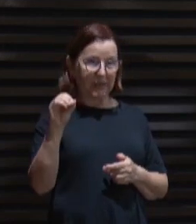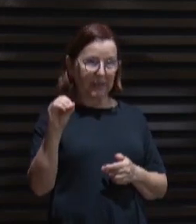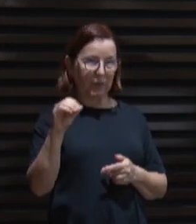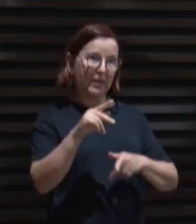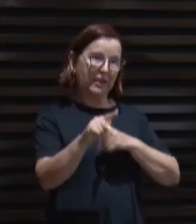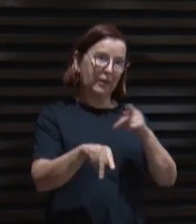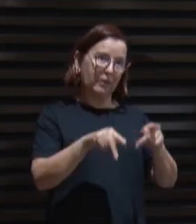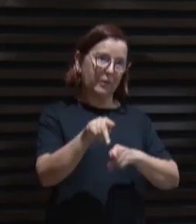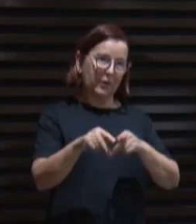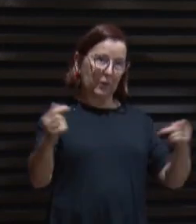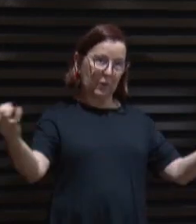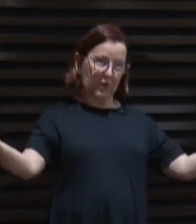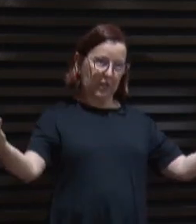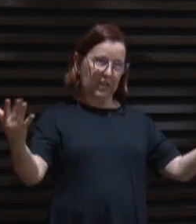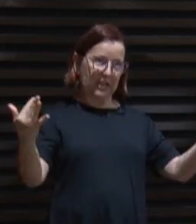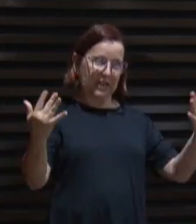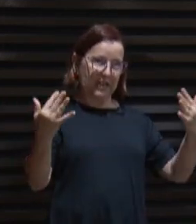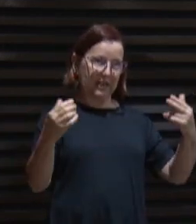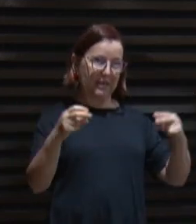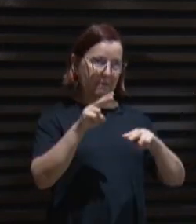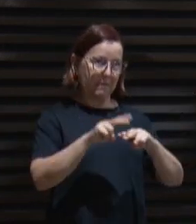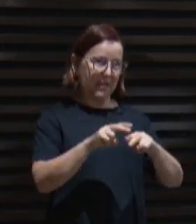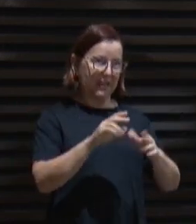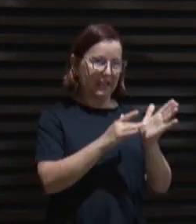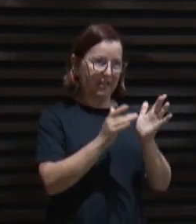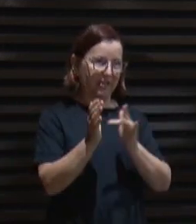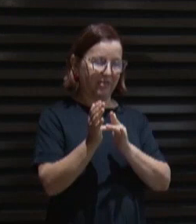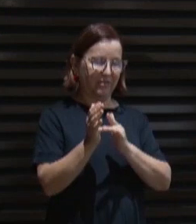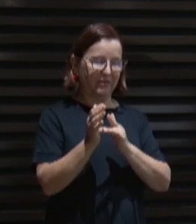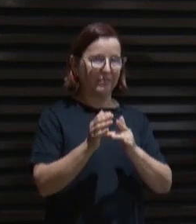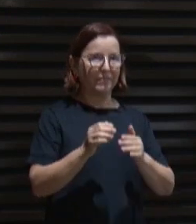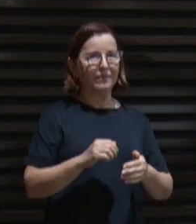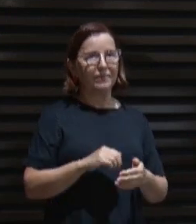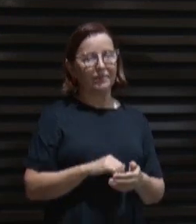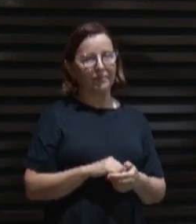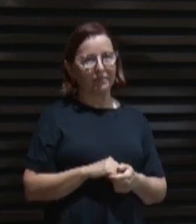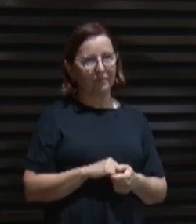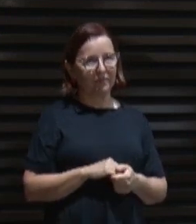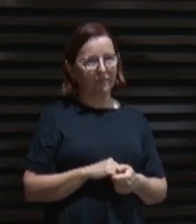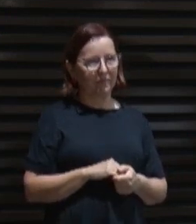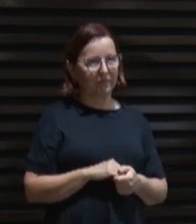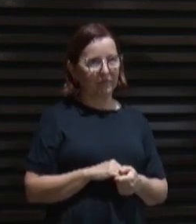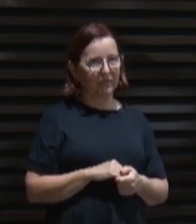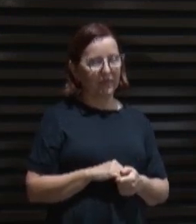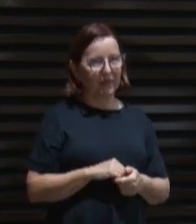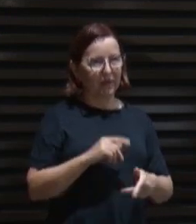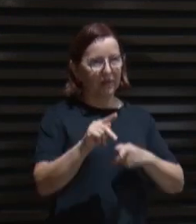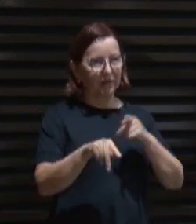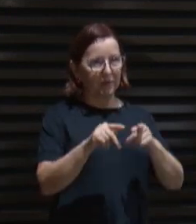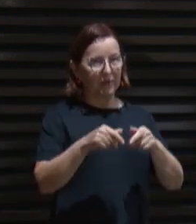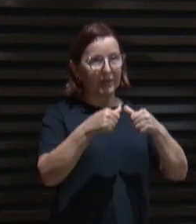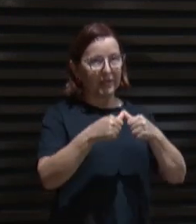palavra multidões aqui não eram as multidões que vinham ouvi-lo, era aquele mundo de gente que estava no Monte